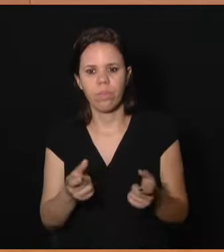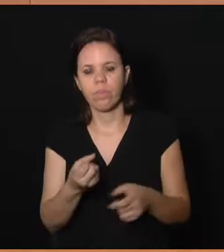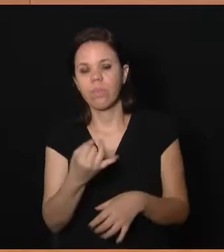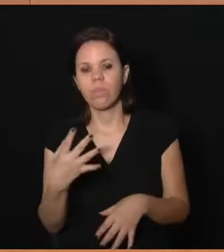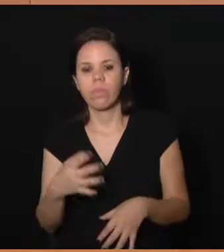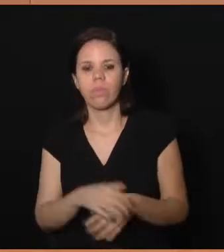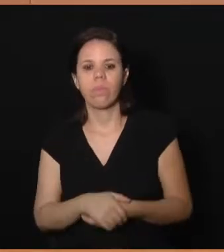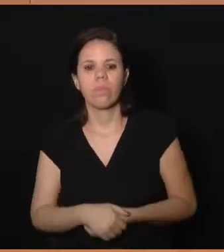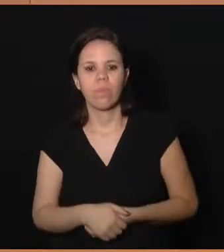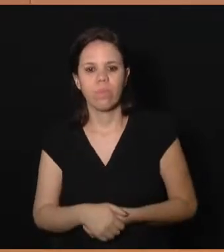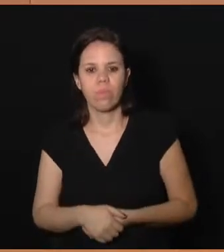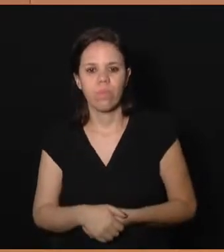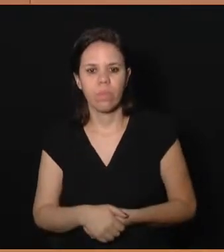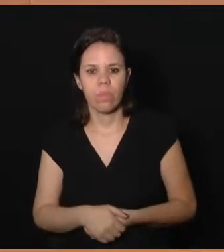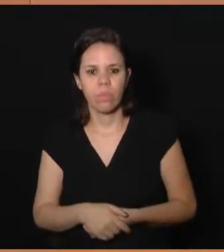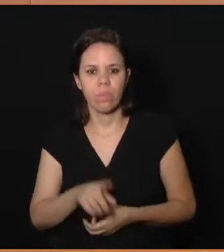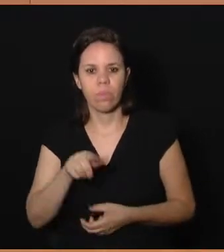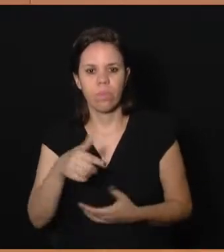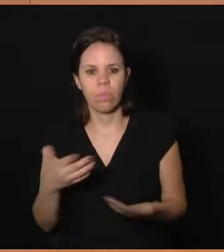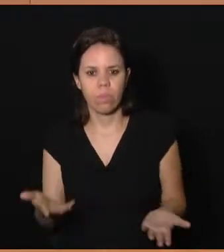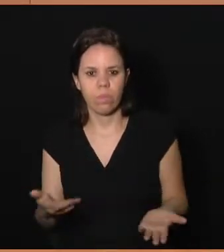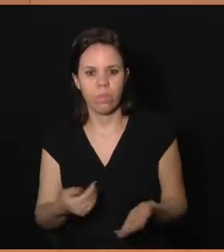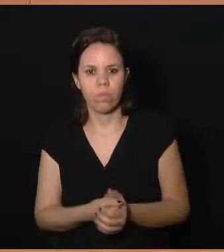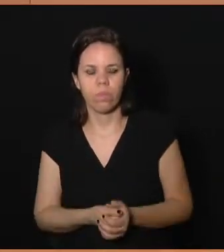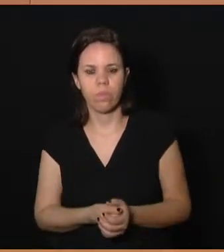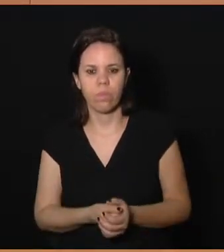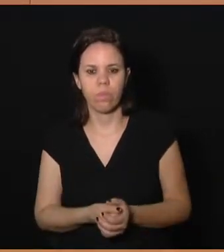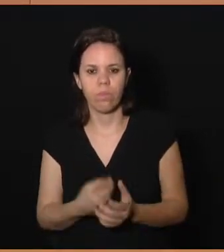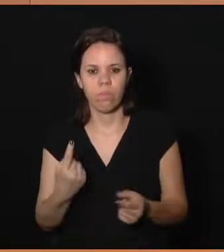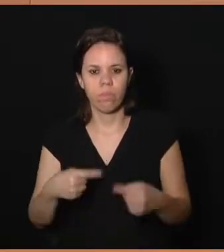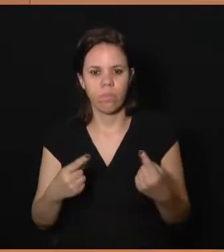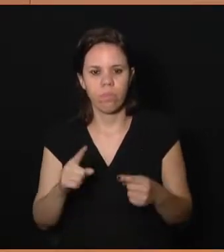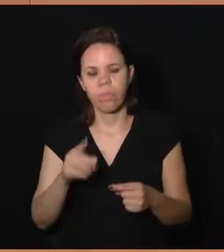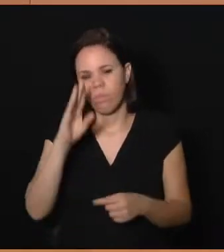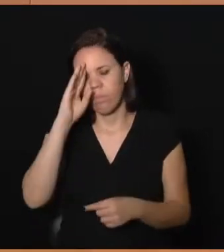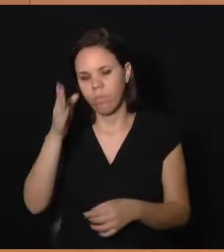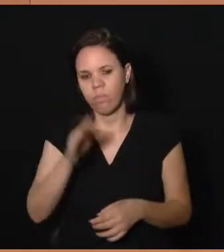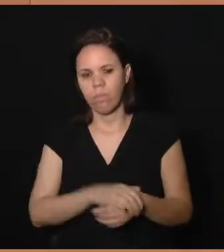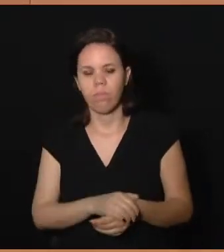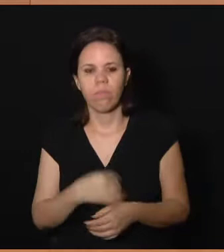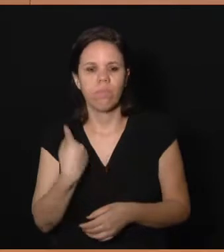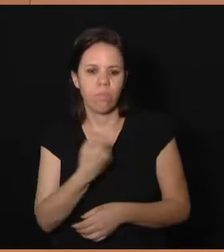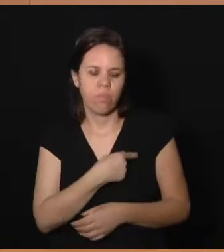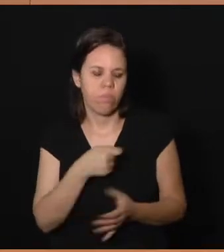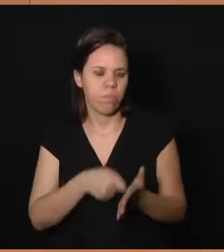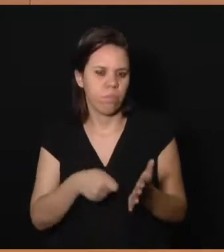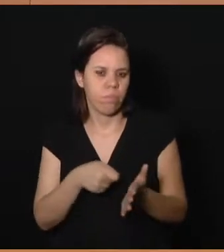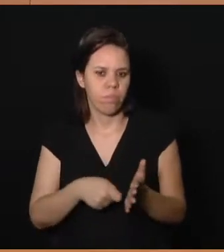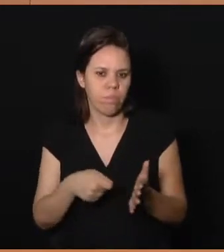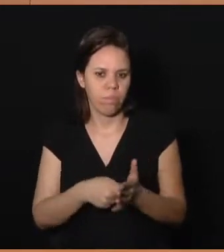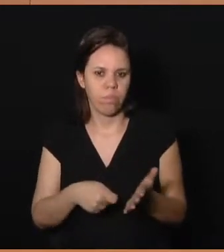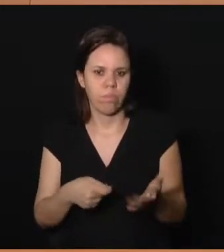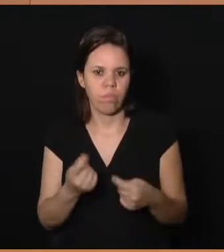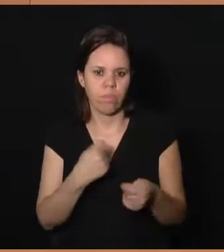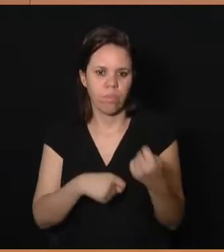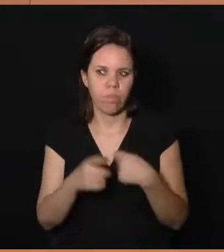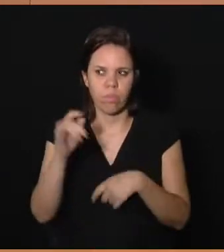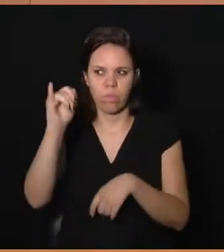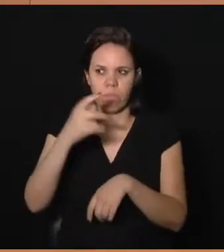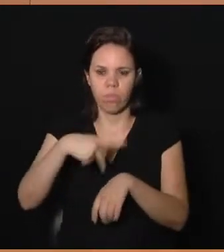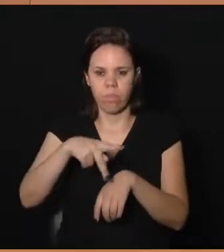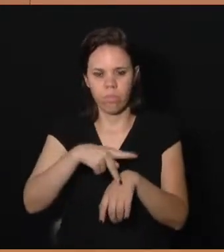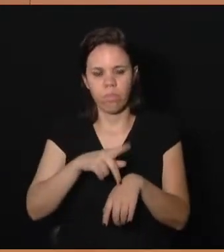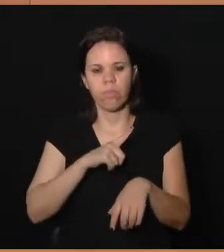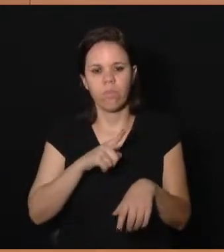quer dizer, esse tipo de política ela é fundamental e a gente insiste. O comércio exterior tem que ser tratado realmente